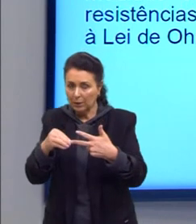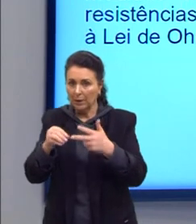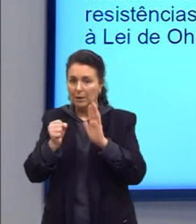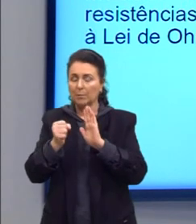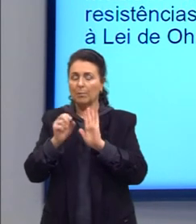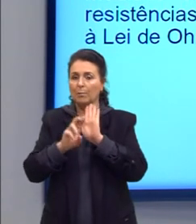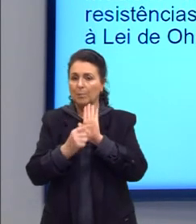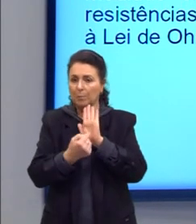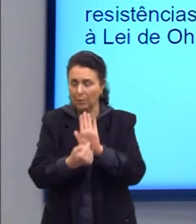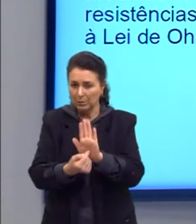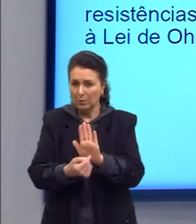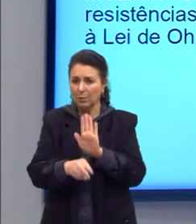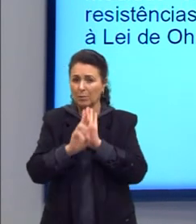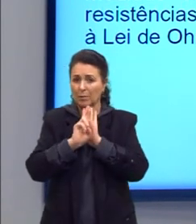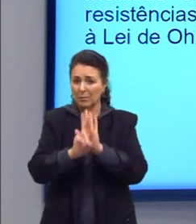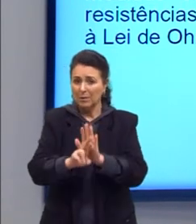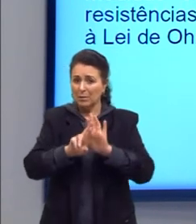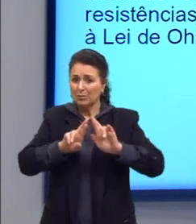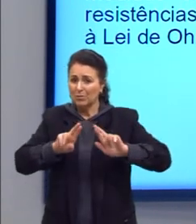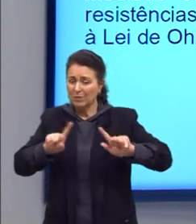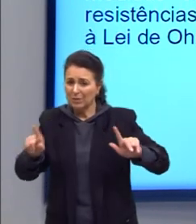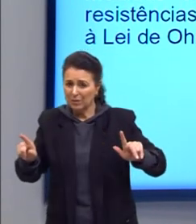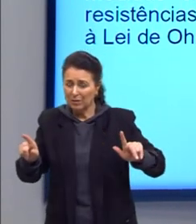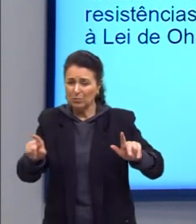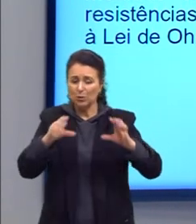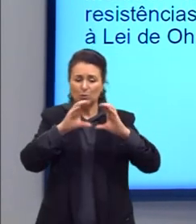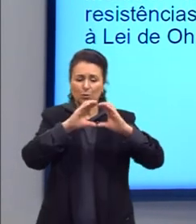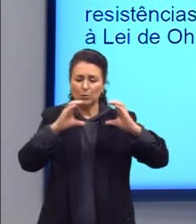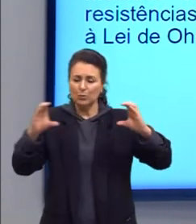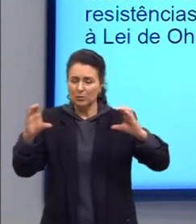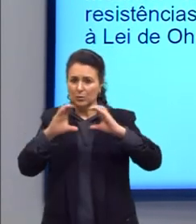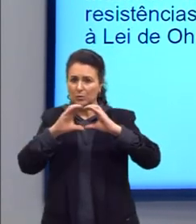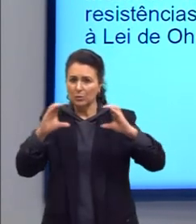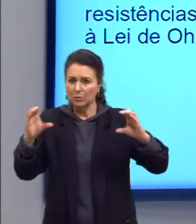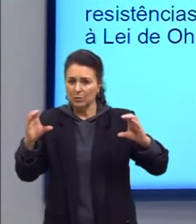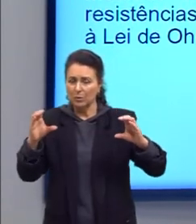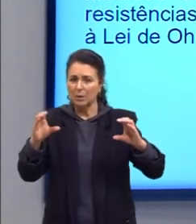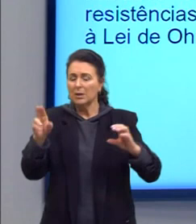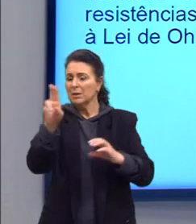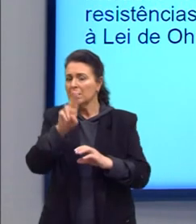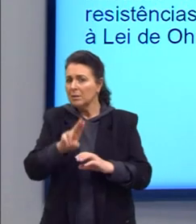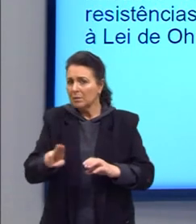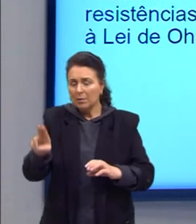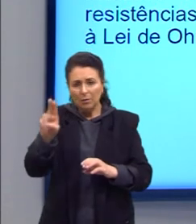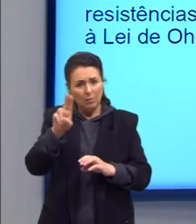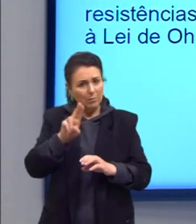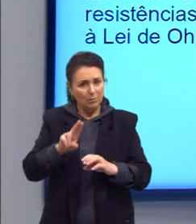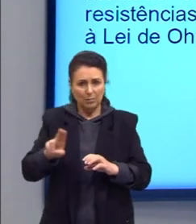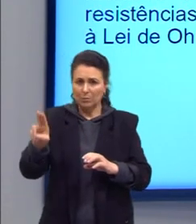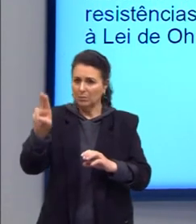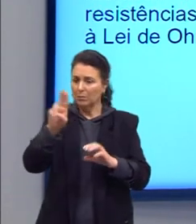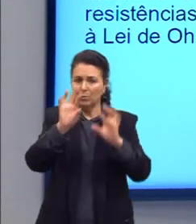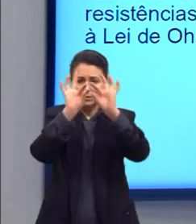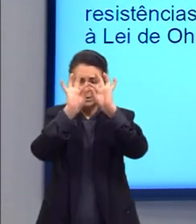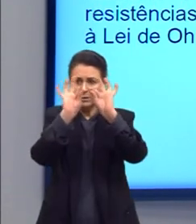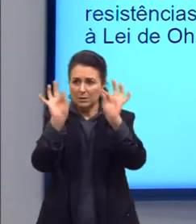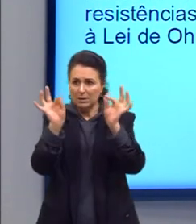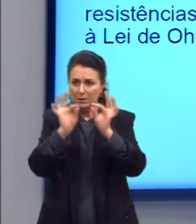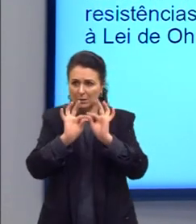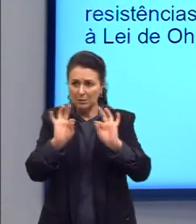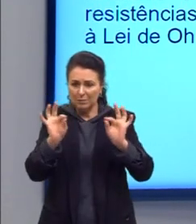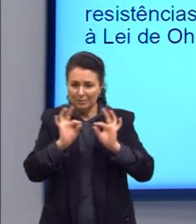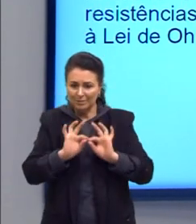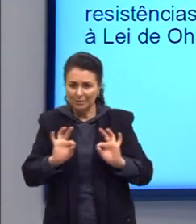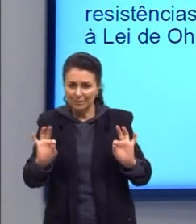representação bem diferente a gente está acostumado a ver de um circuito né ele não coloca né esse esses traz fechadinhos aqui